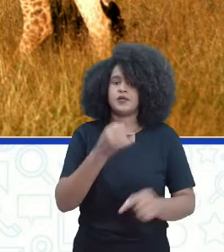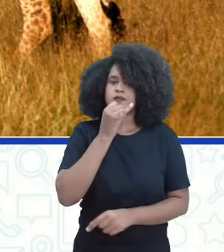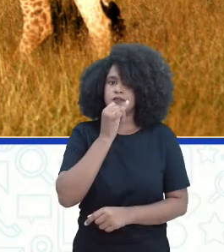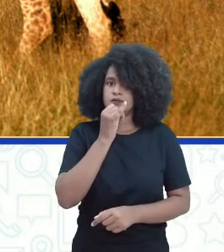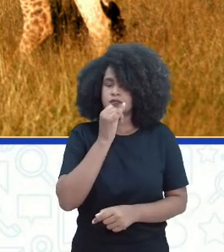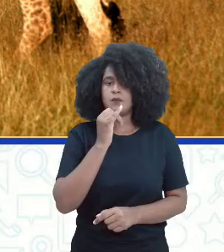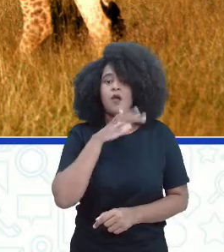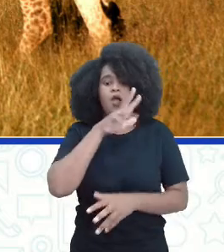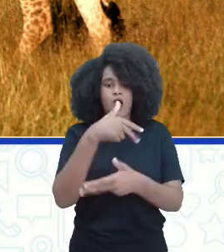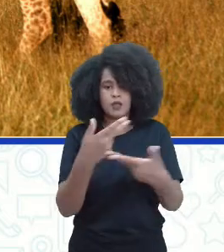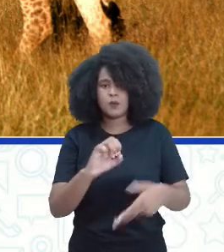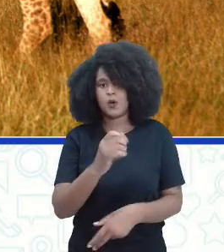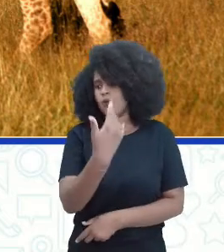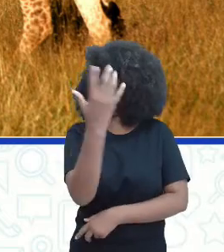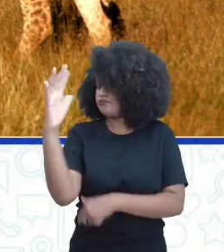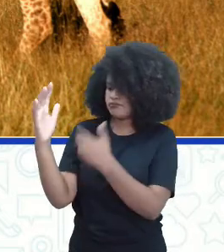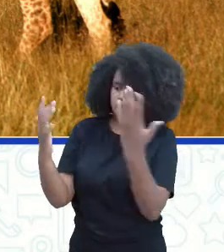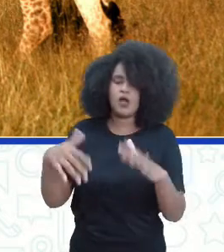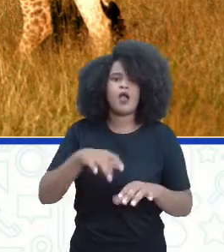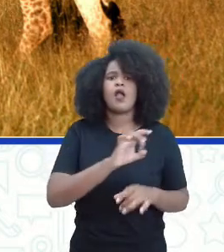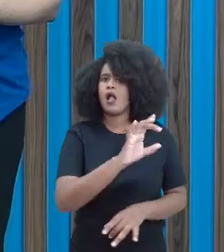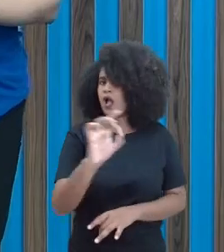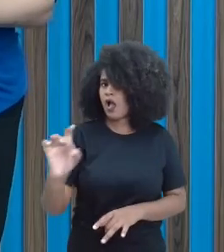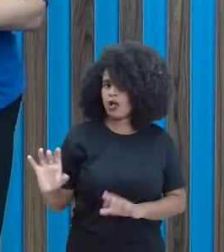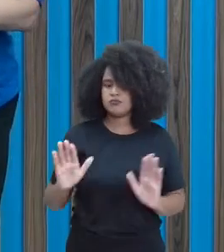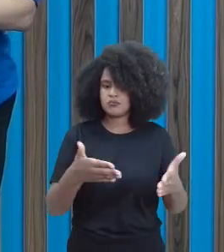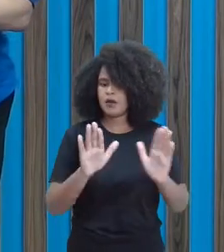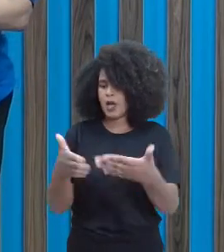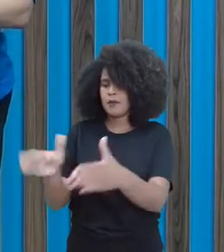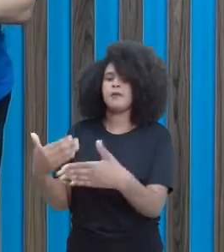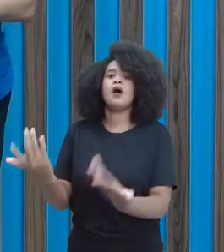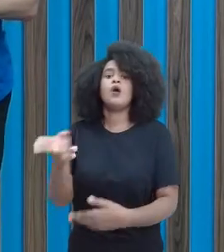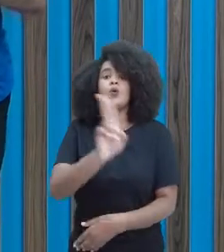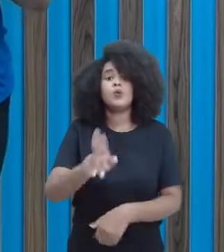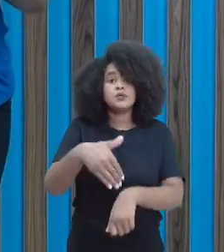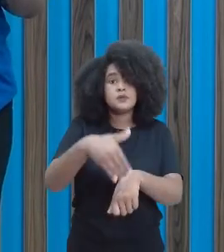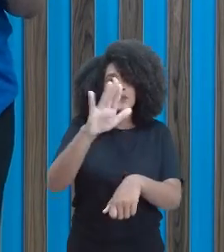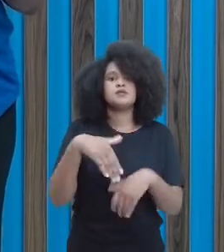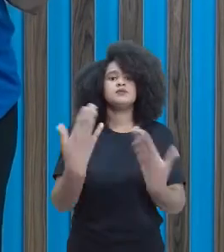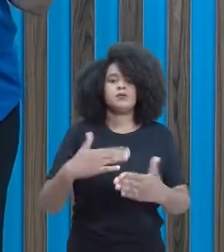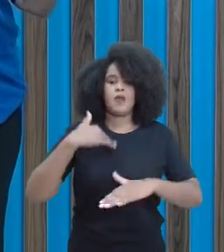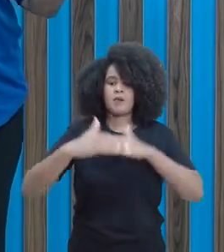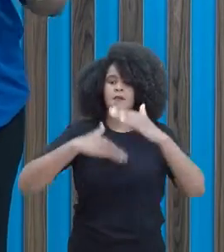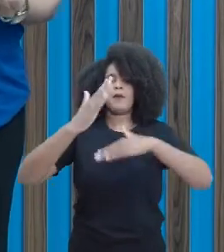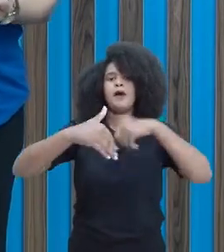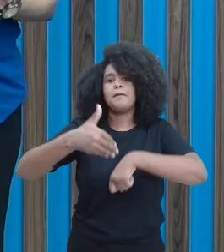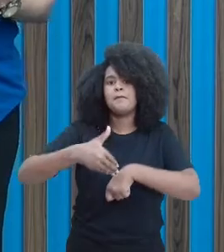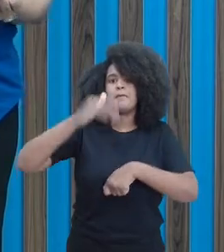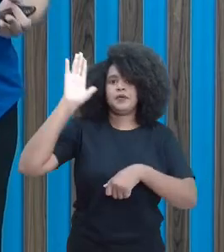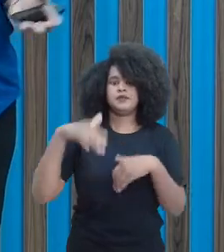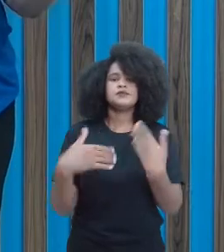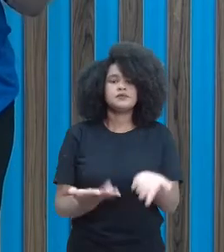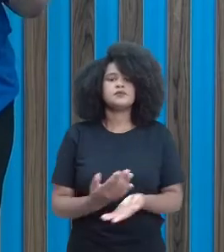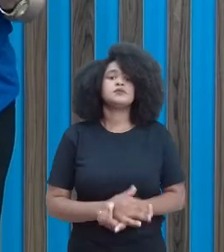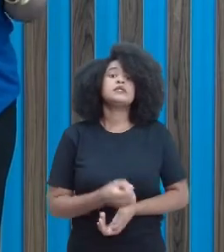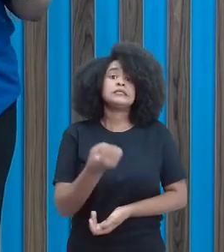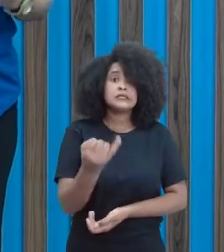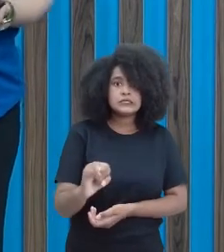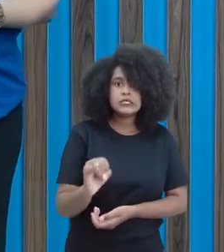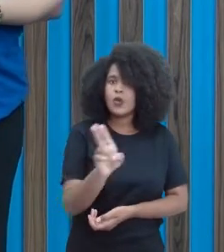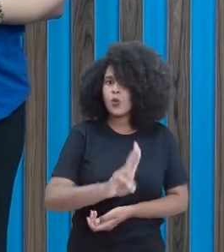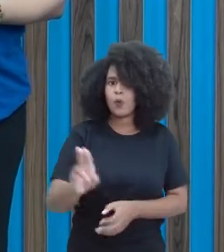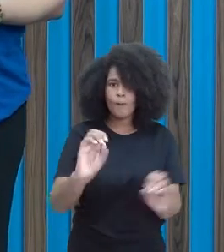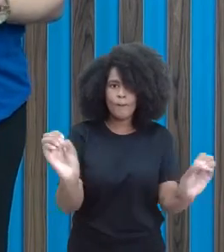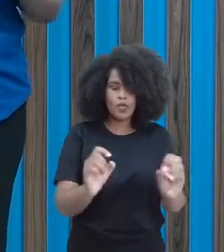os animais, os indivíduos, né, de cada espécie utilizassem mais, elas seriam mais desenvolvidas. E as partes